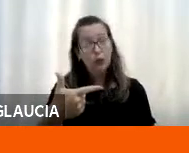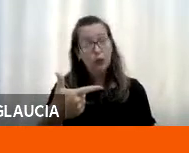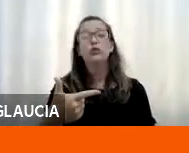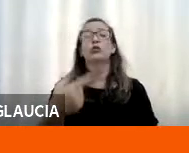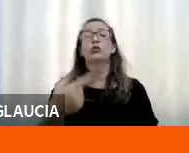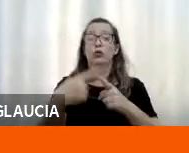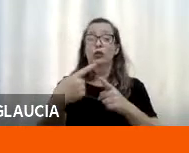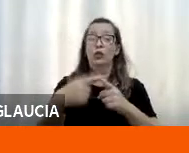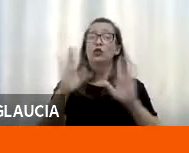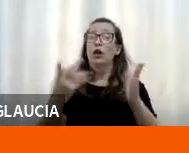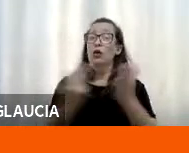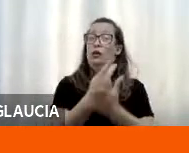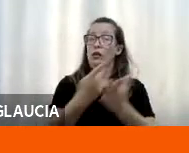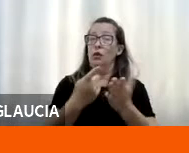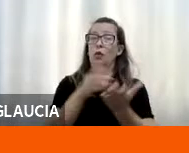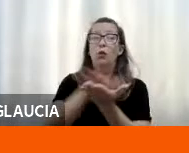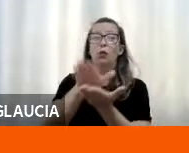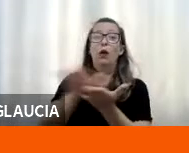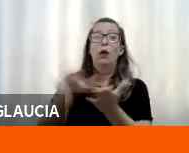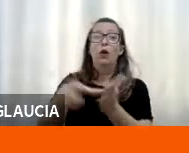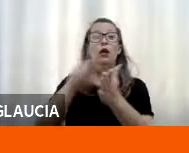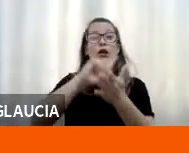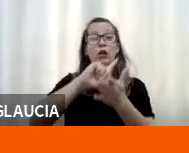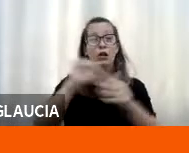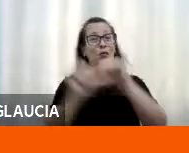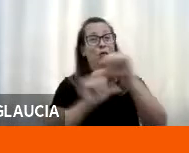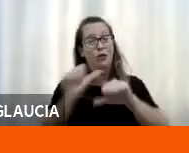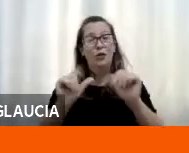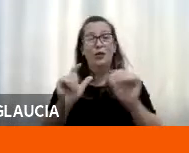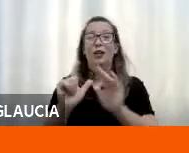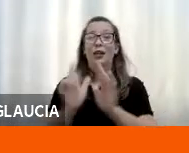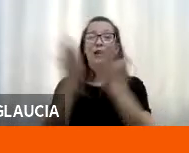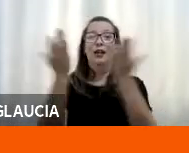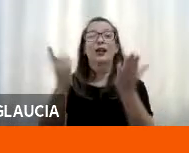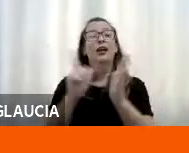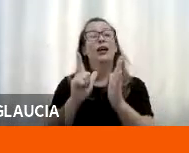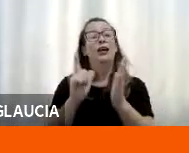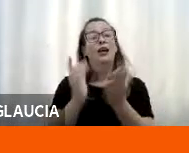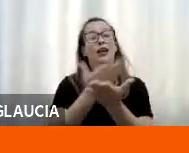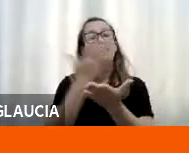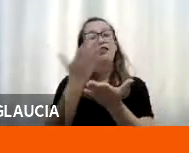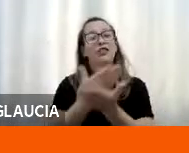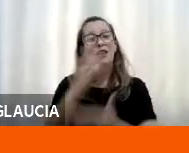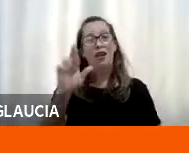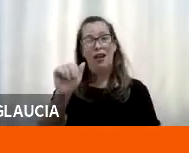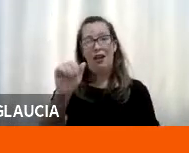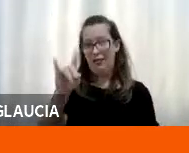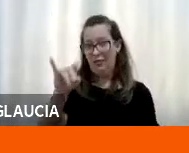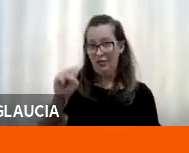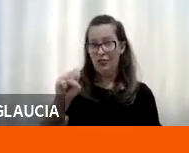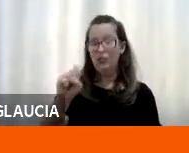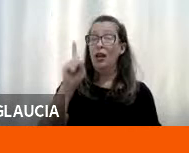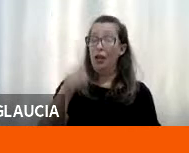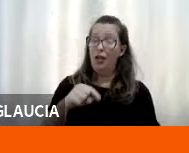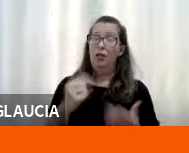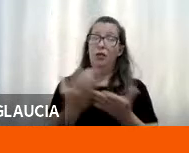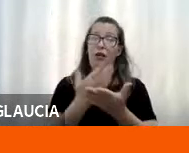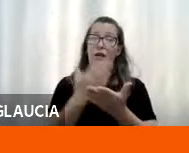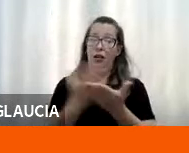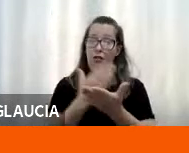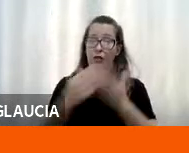anteriores se transformaram na revista Hades, que é uma revista que chega gratuitamente pelo correio hoje em dia